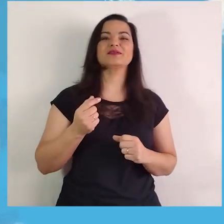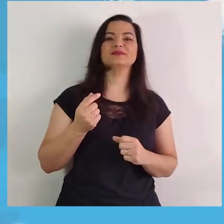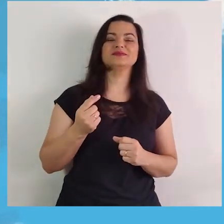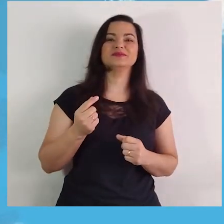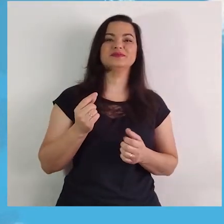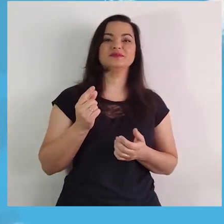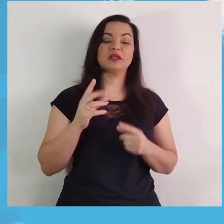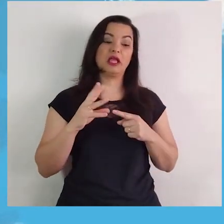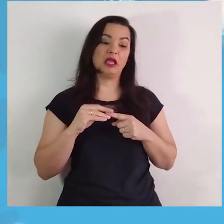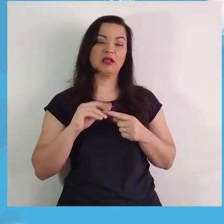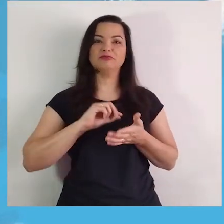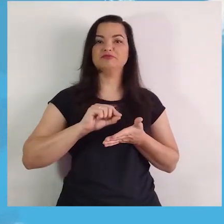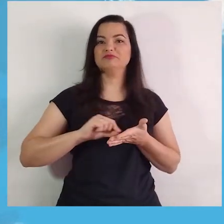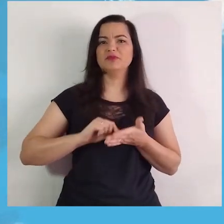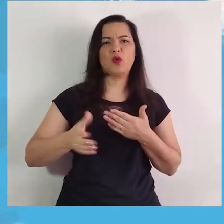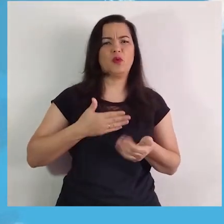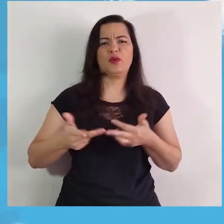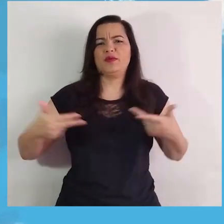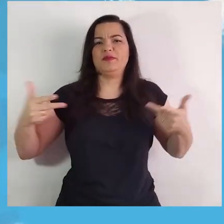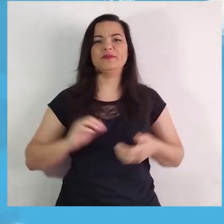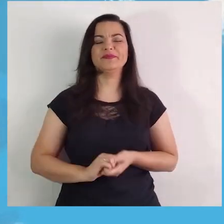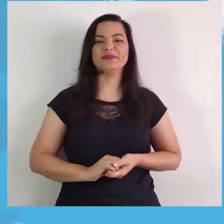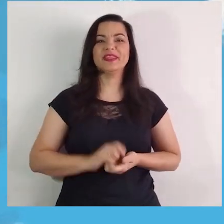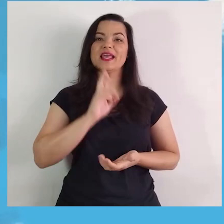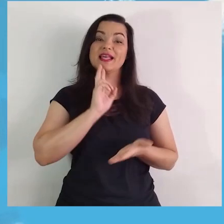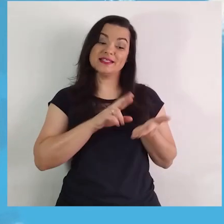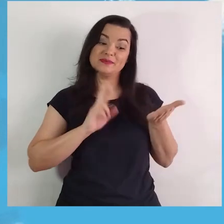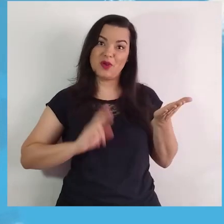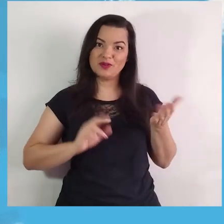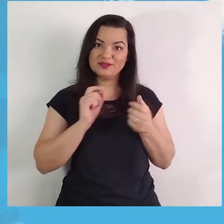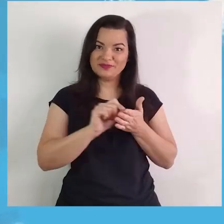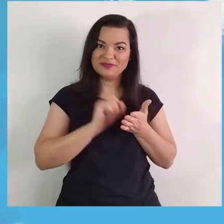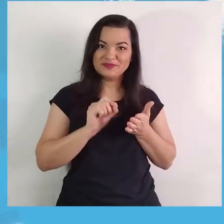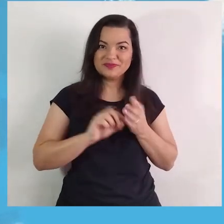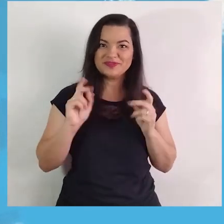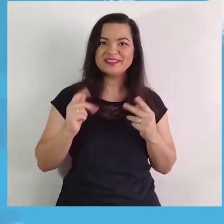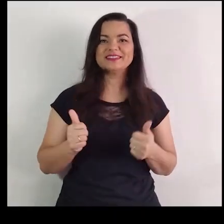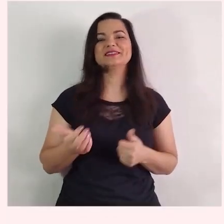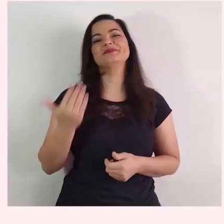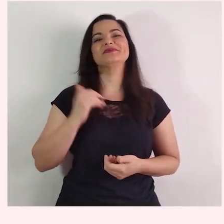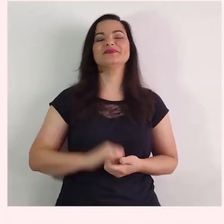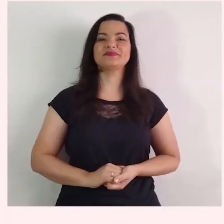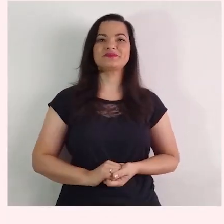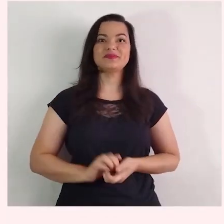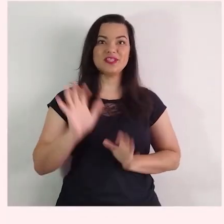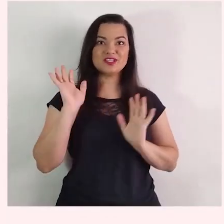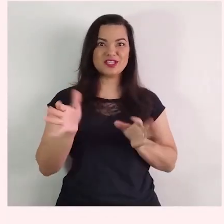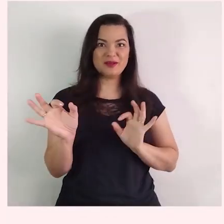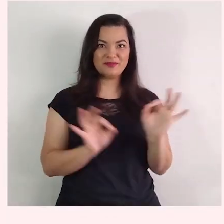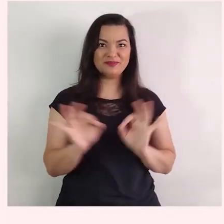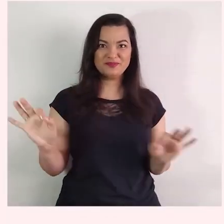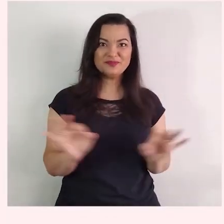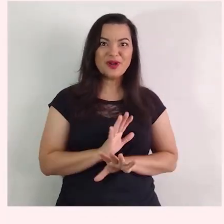para você escrever as respostas. Tudo bem? Então, vamos lá! Preparados